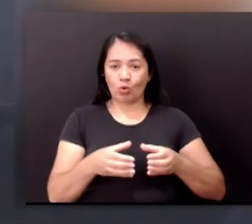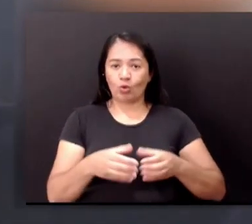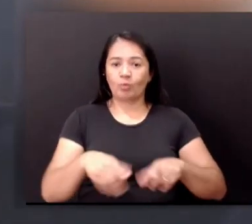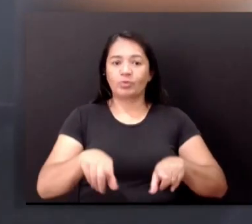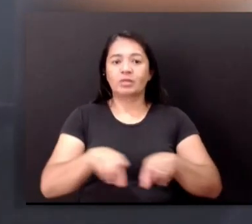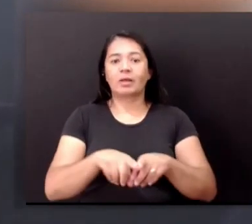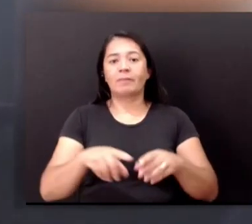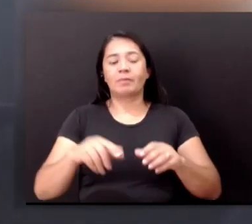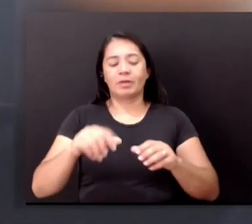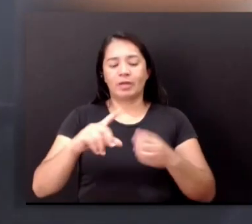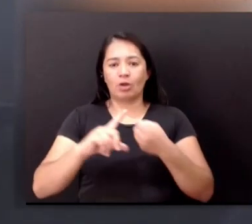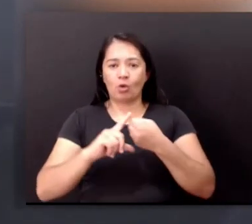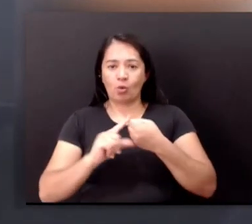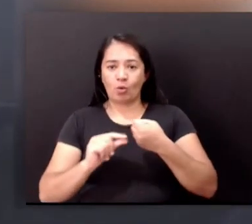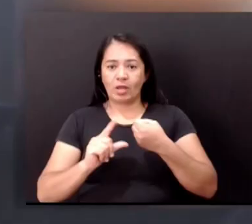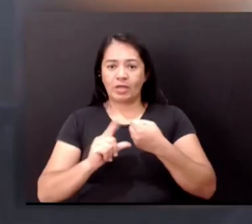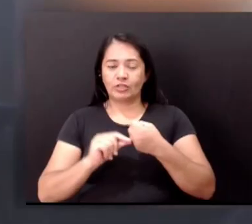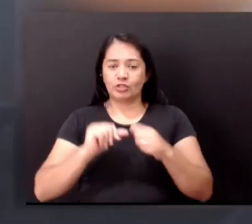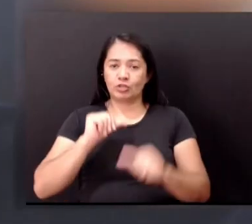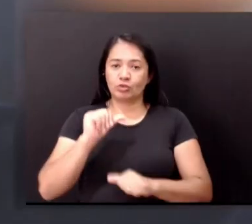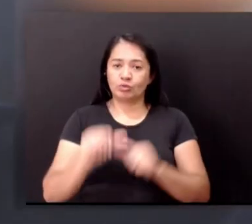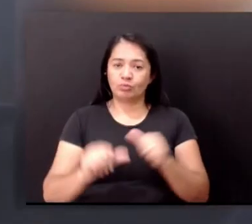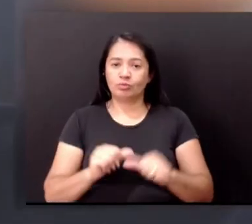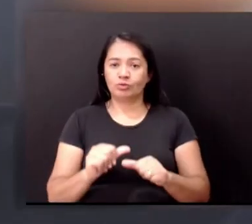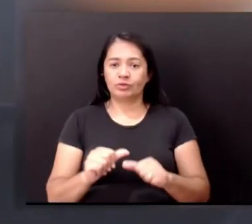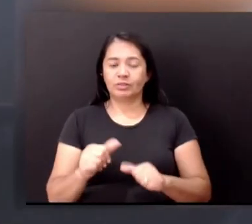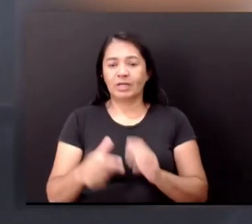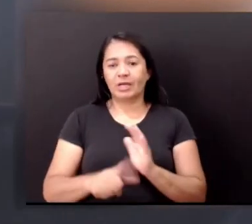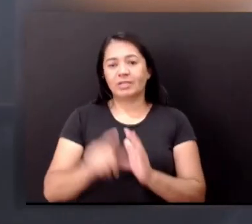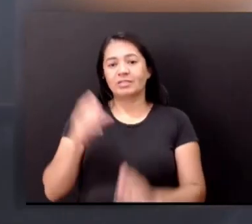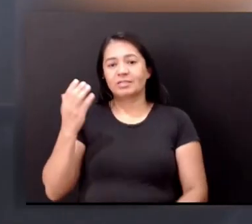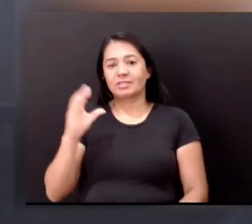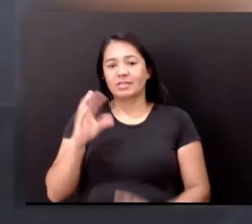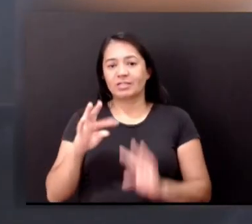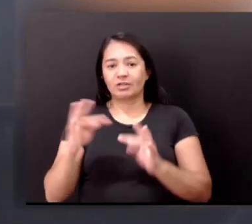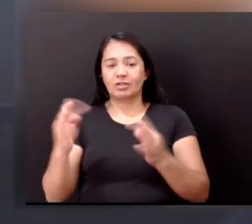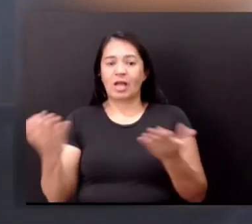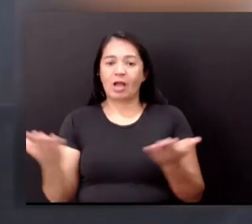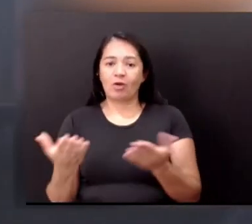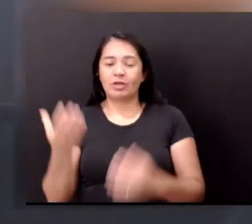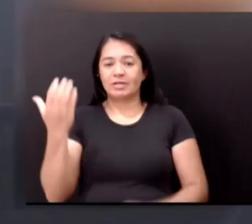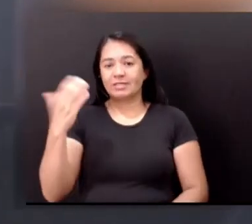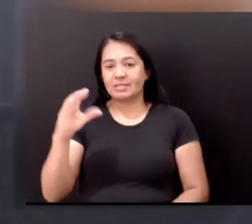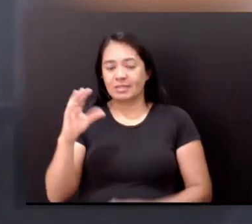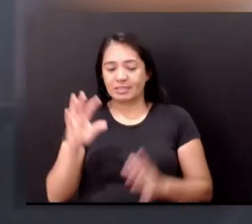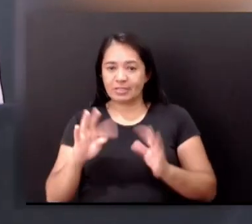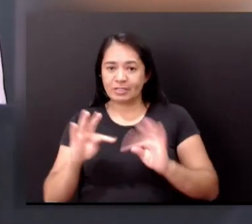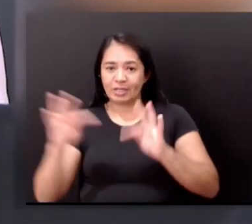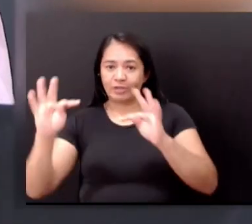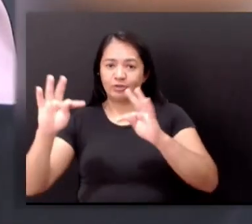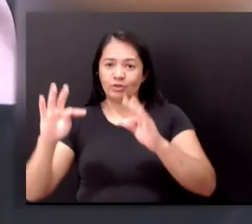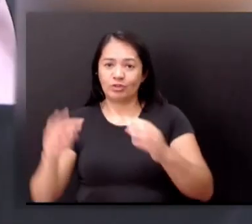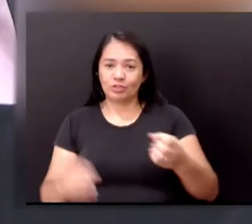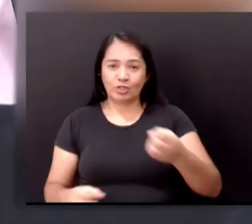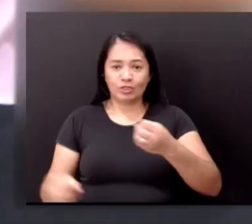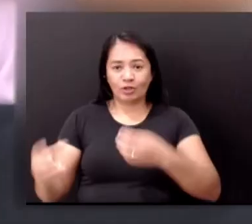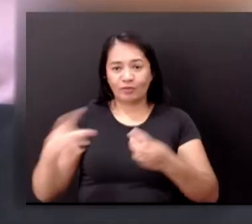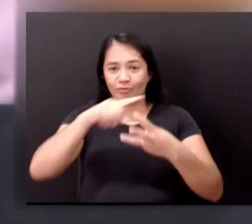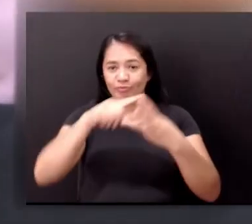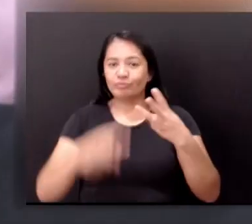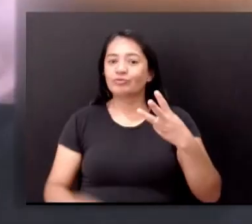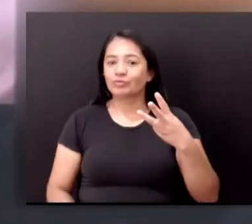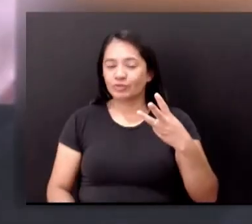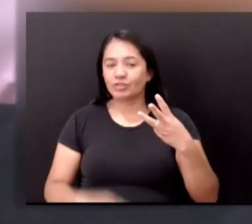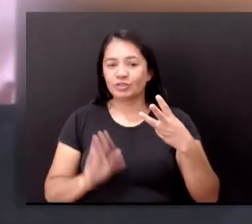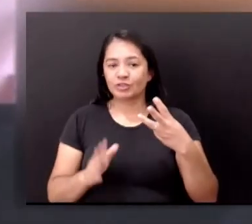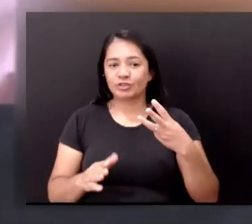era Ciência e Tecnologia, agora coloca Ciência, Tecnologia e Inovação. Isso também faz parte, a casa só tem a